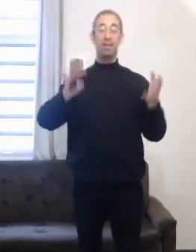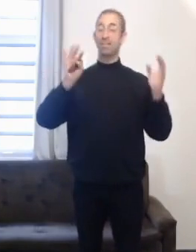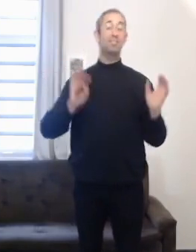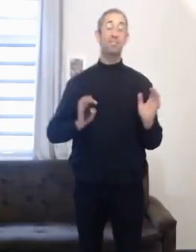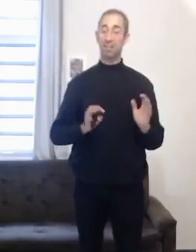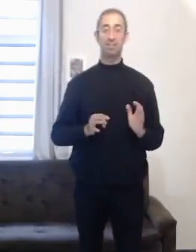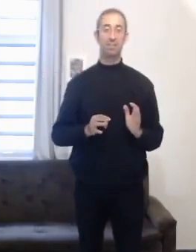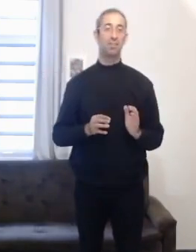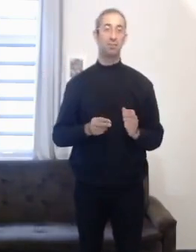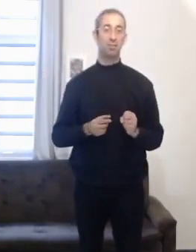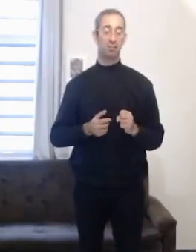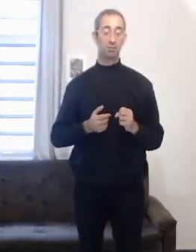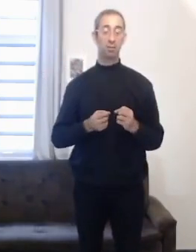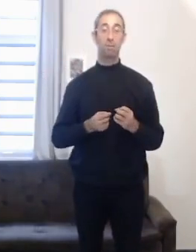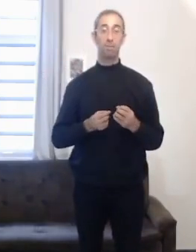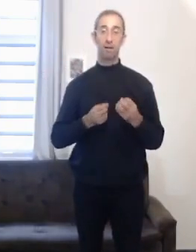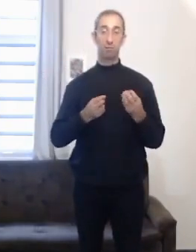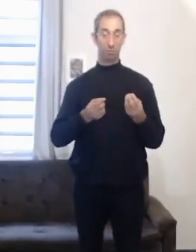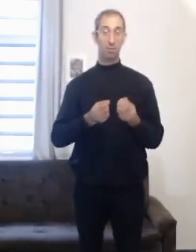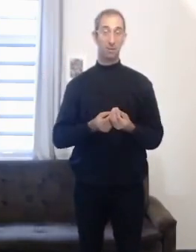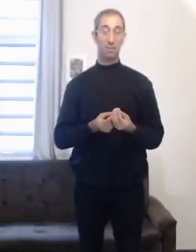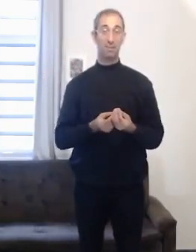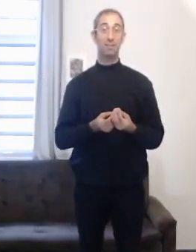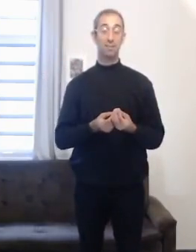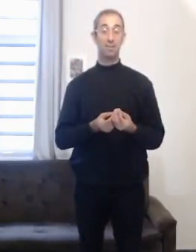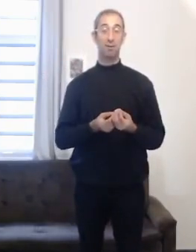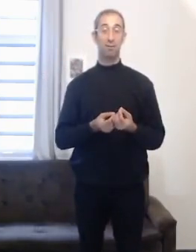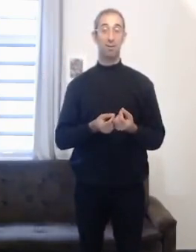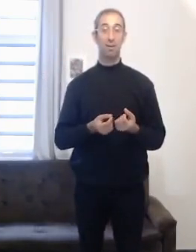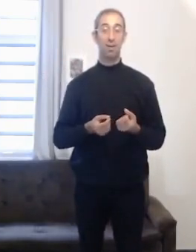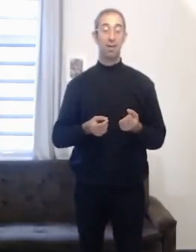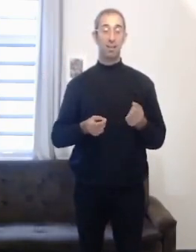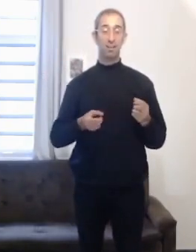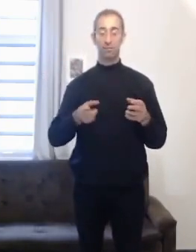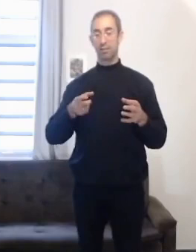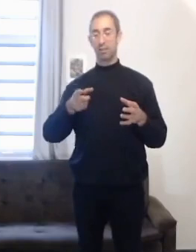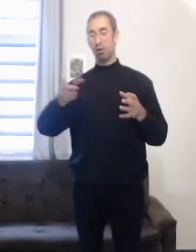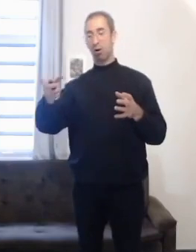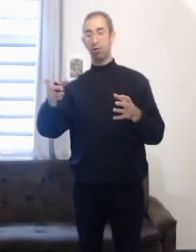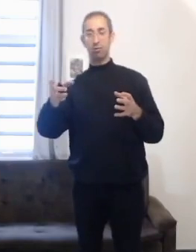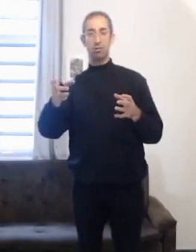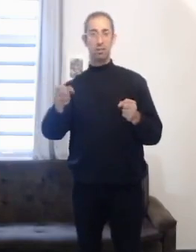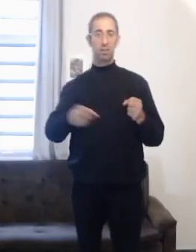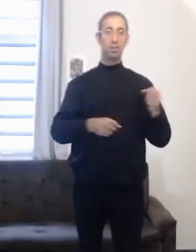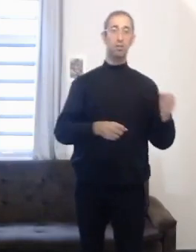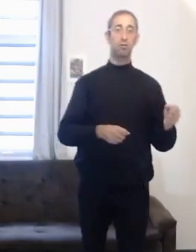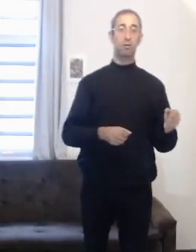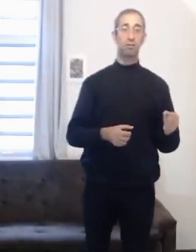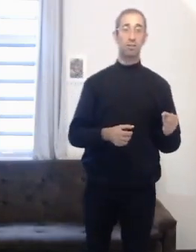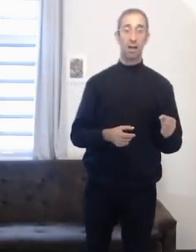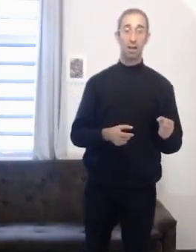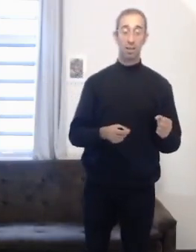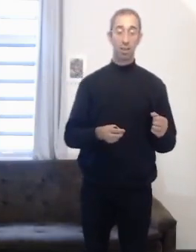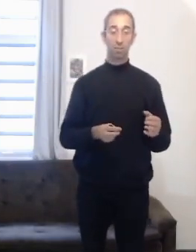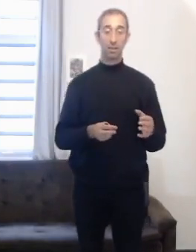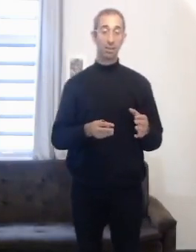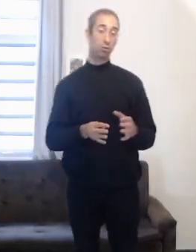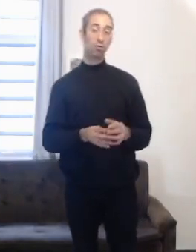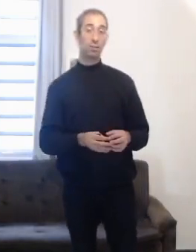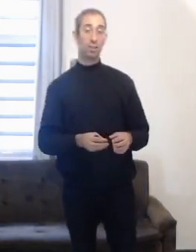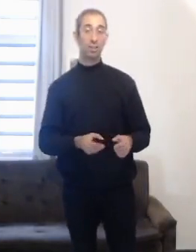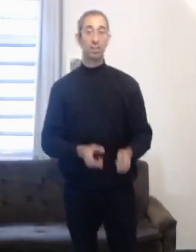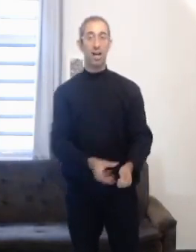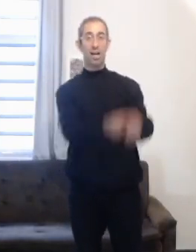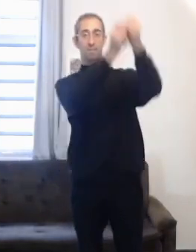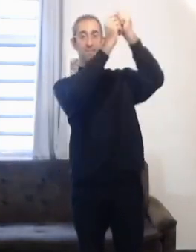para ver o que que tem de interessante. Você não tem uma pergunta de pesquisa inicial, né? E aí você fica assim, olha uma coisinha aqui, outra coisinha lá, de repente